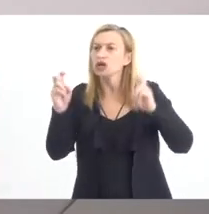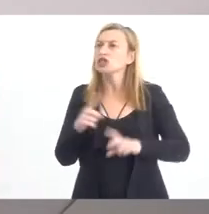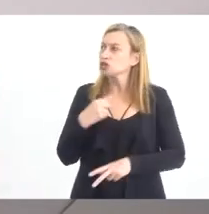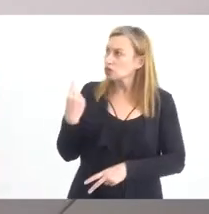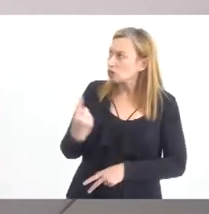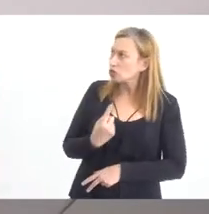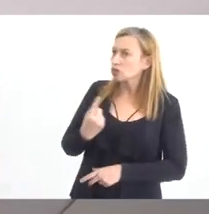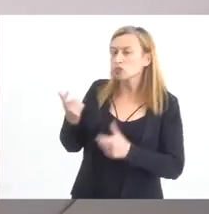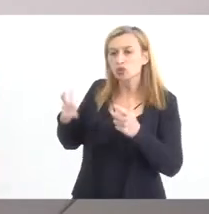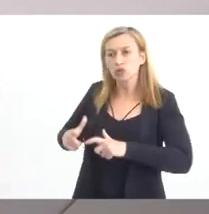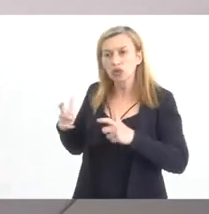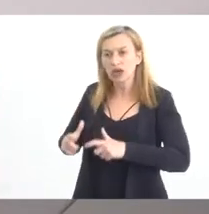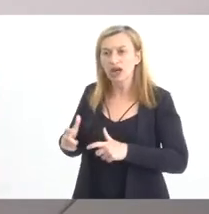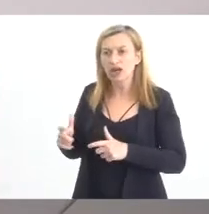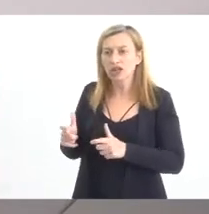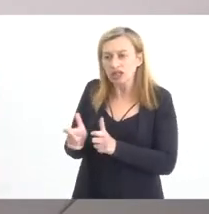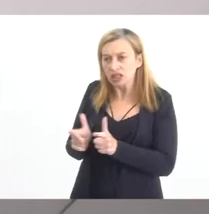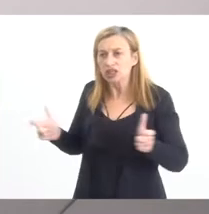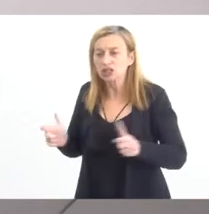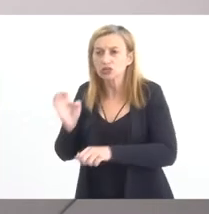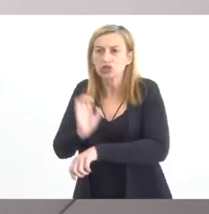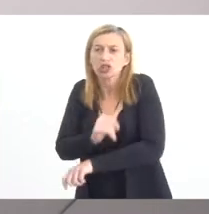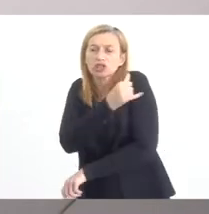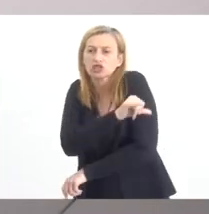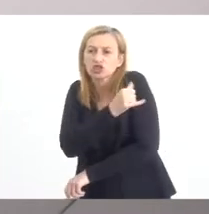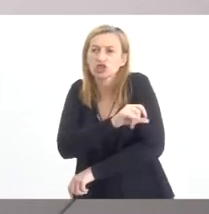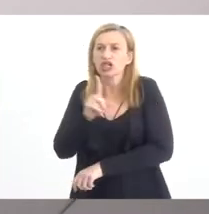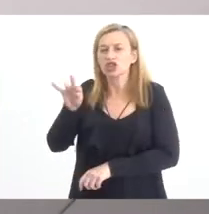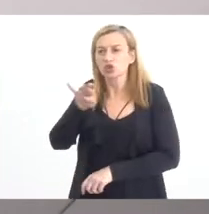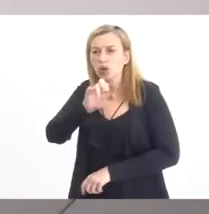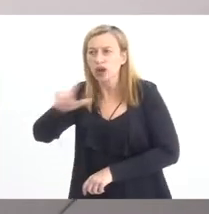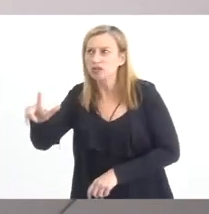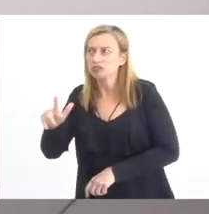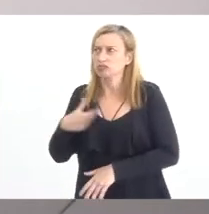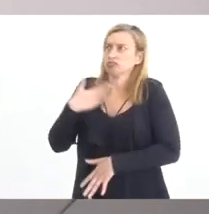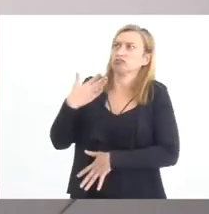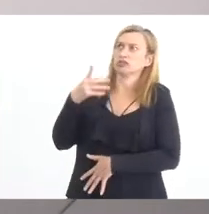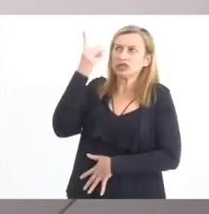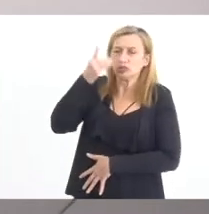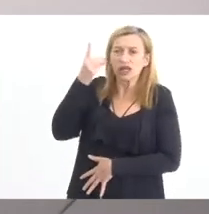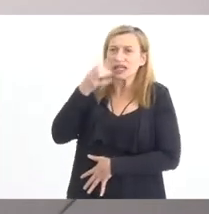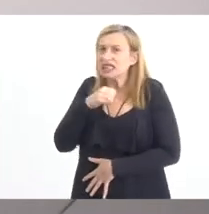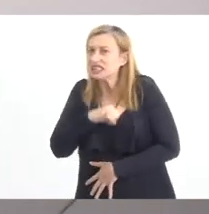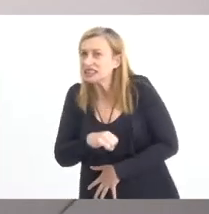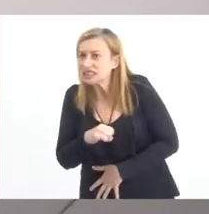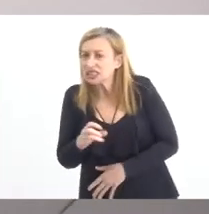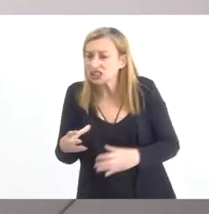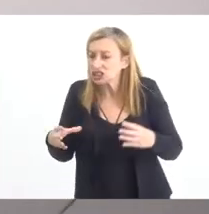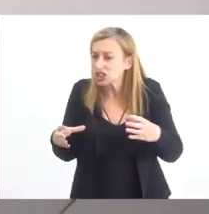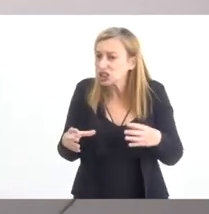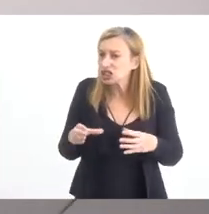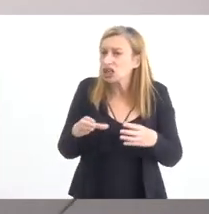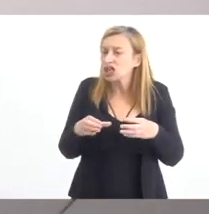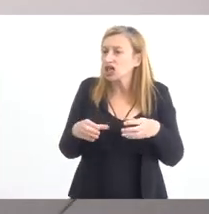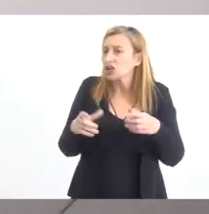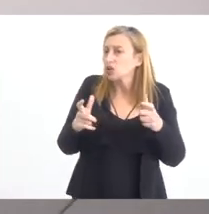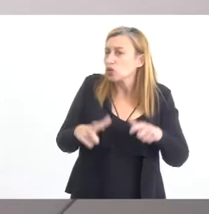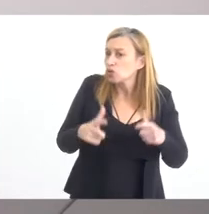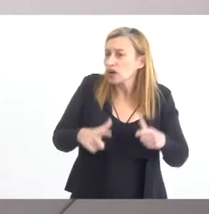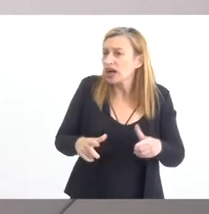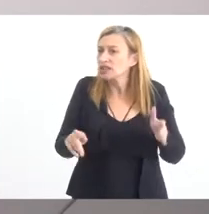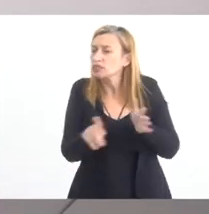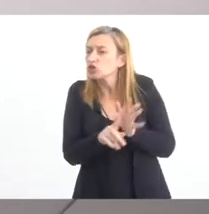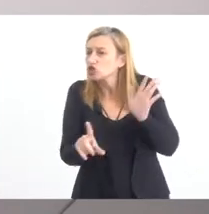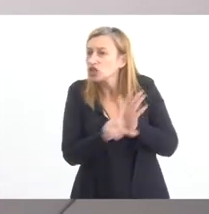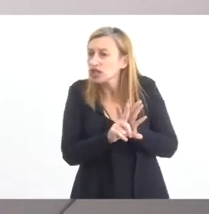grande região eleitoral do Estado de Janeiro. E não me surpreenderia, deputada, se esse campus, se esse projeto de